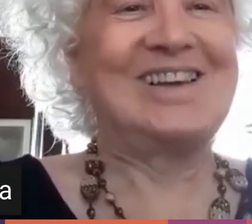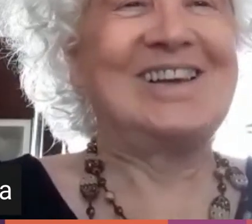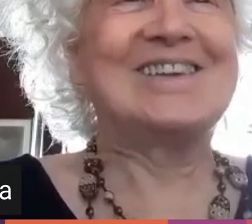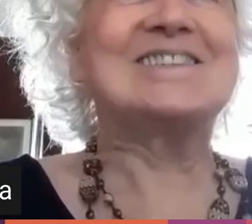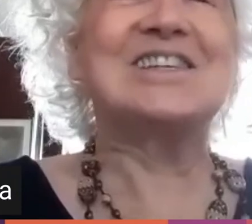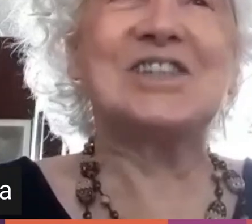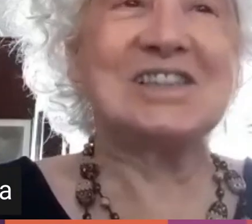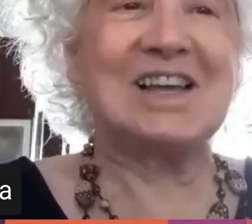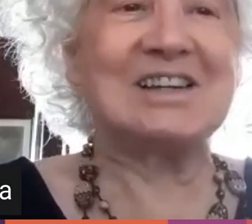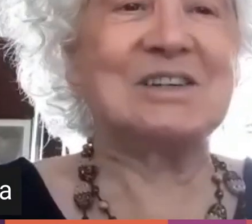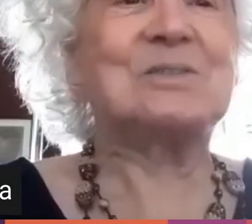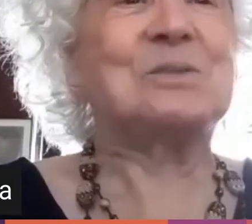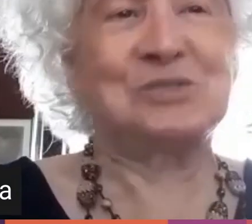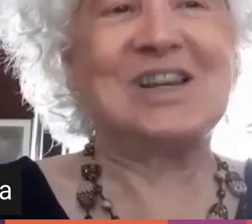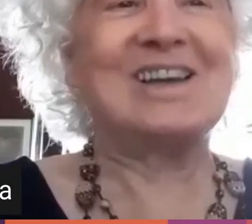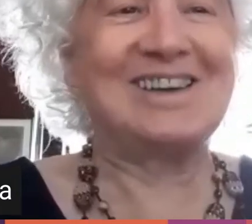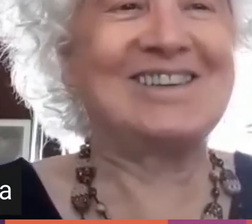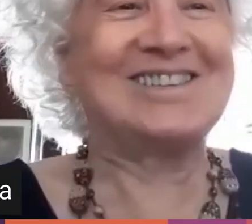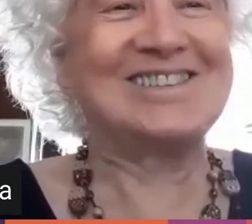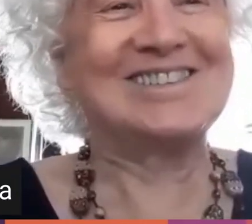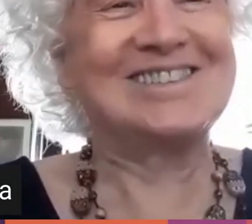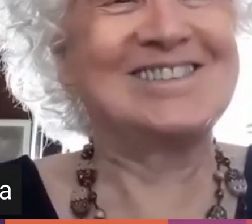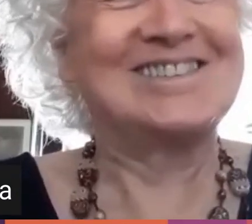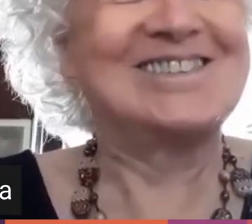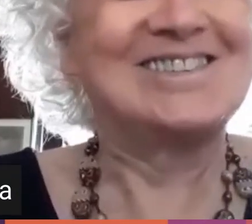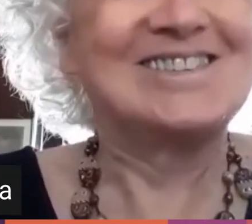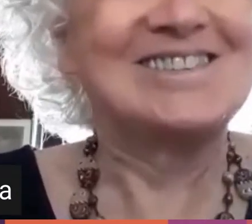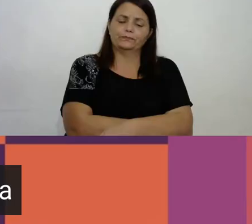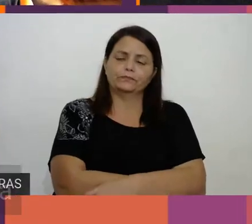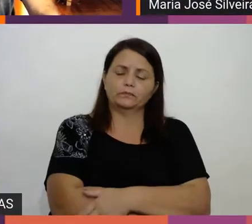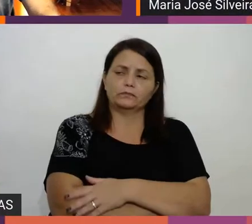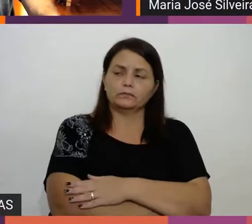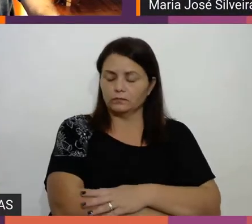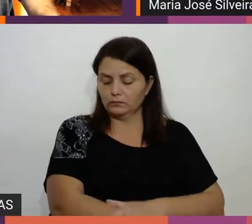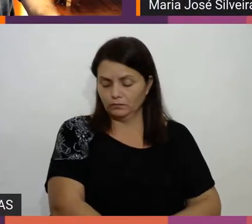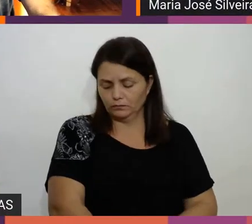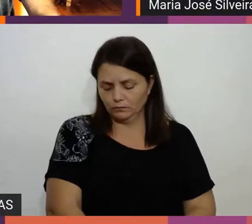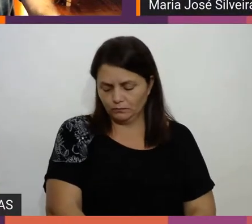lixa que seja eterna Como já é é